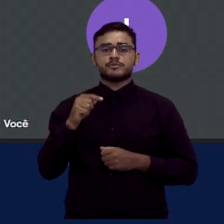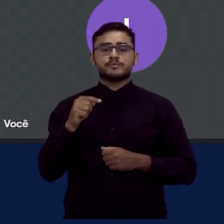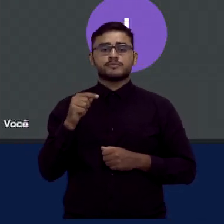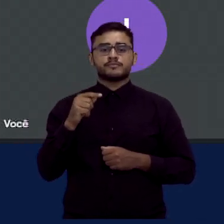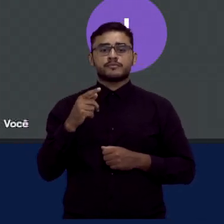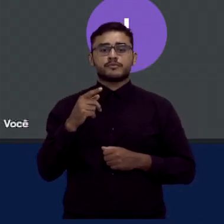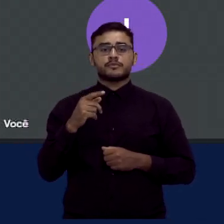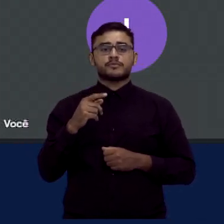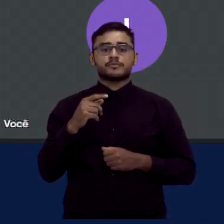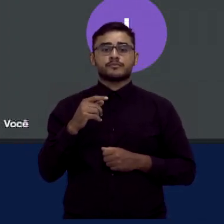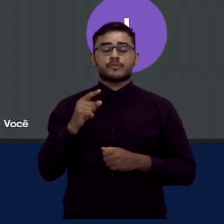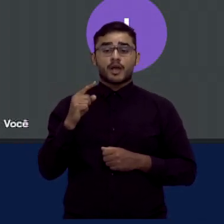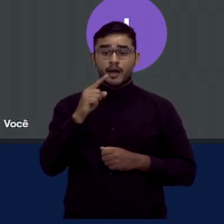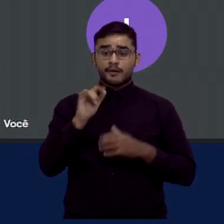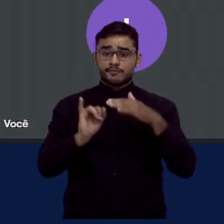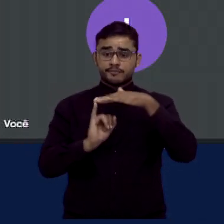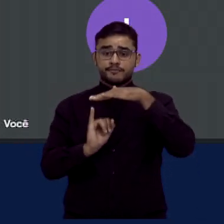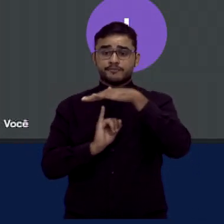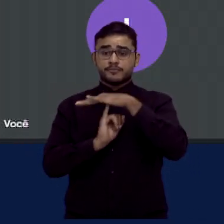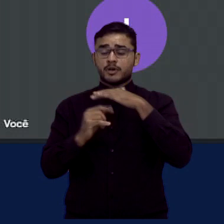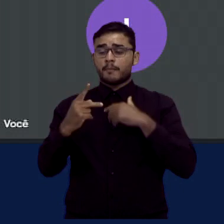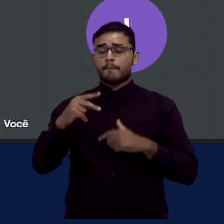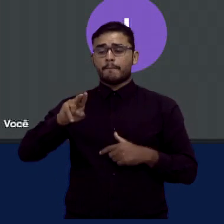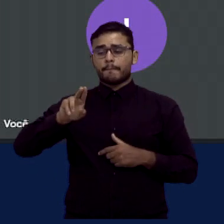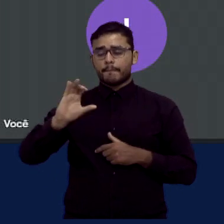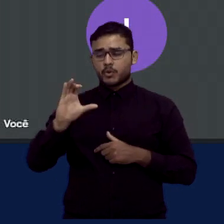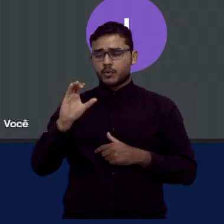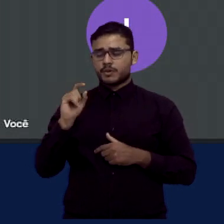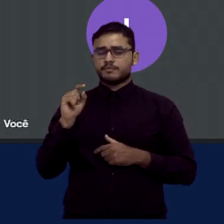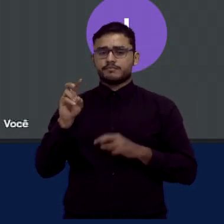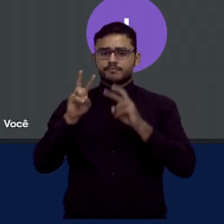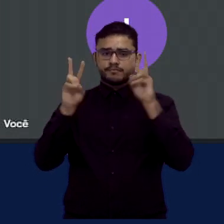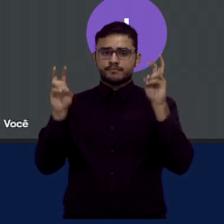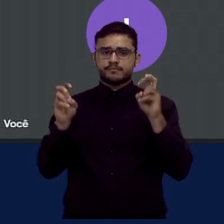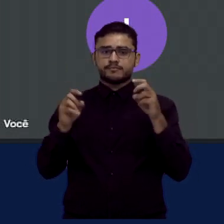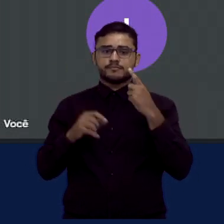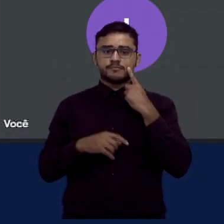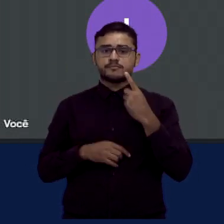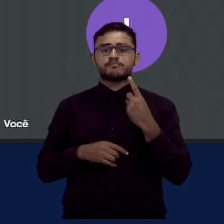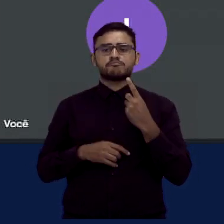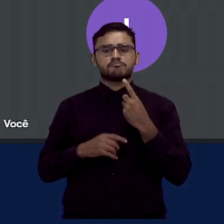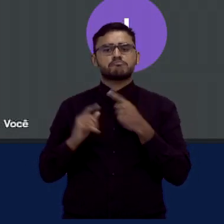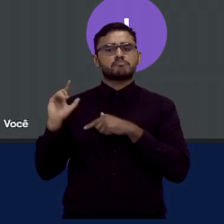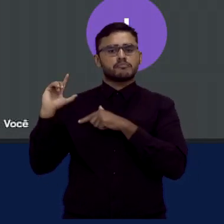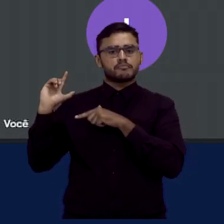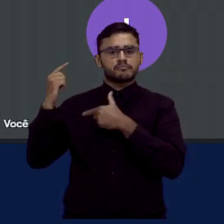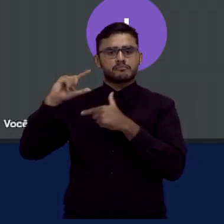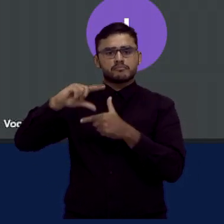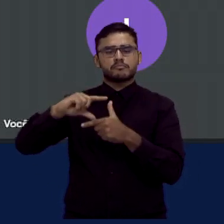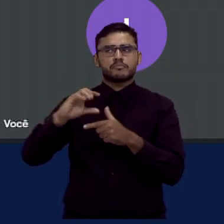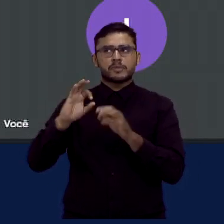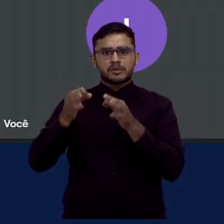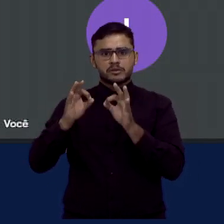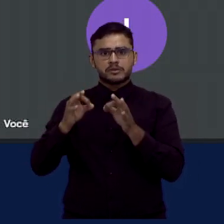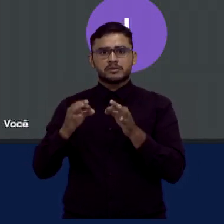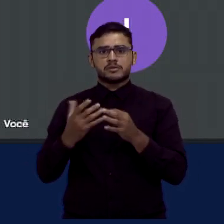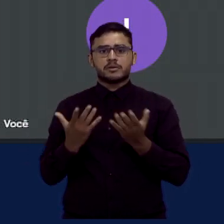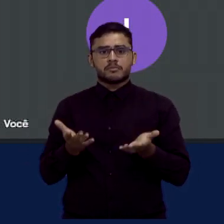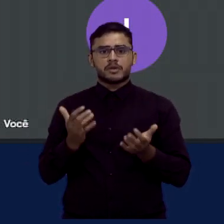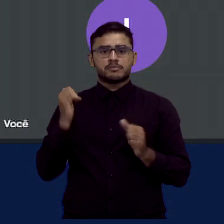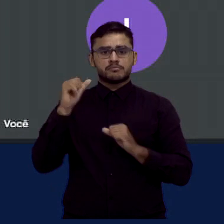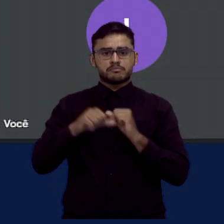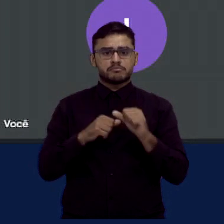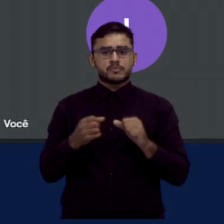é uma instituição muito tradicional, mas ao mesmo tempo vista como muito moderna,